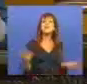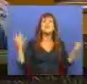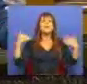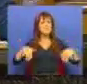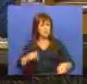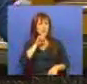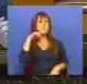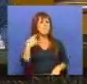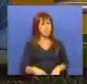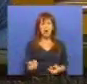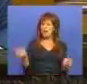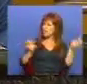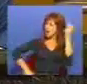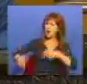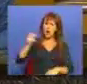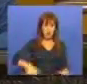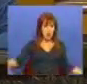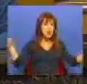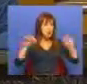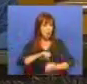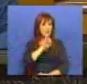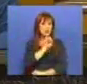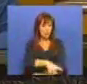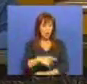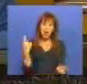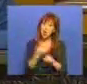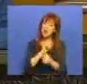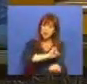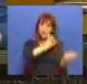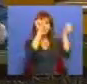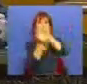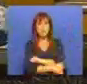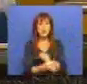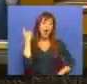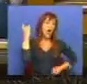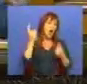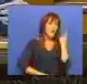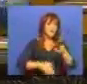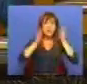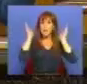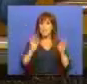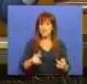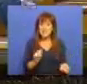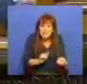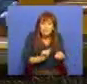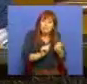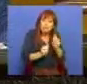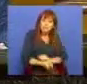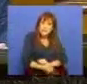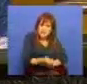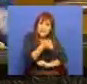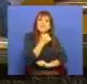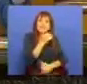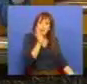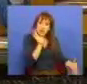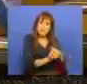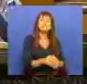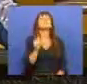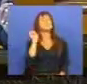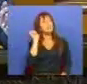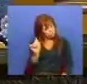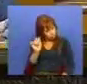pode haver circunstâncias novas, as coisas mudam e por vezes é preciso adaptar as decisões.